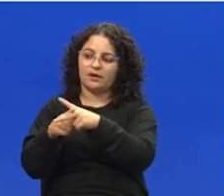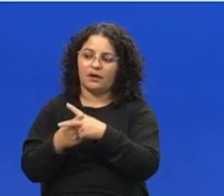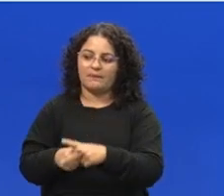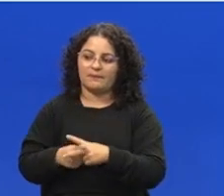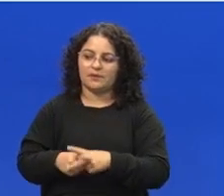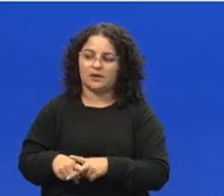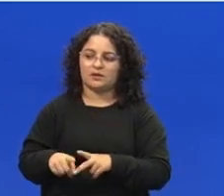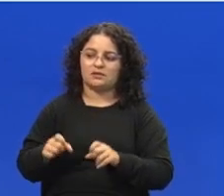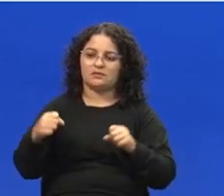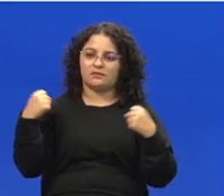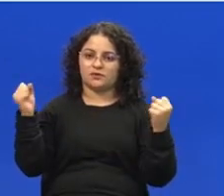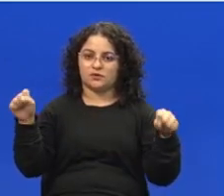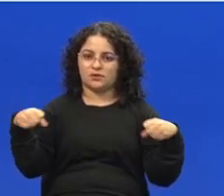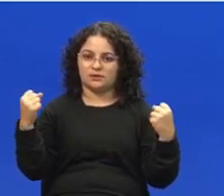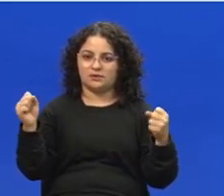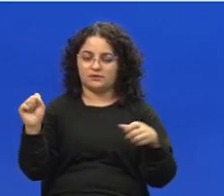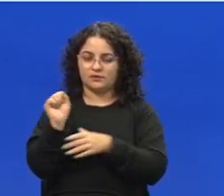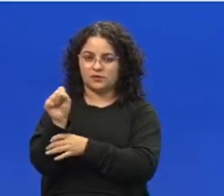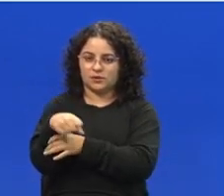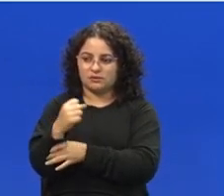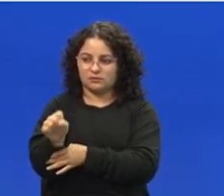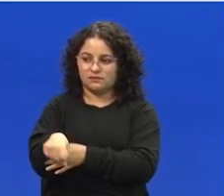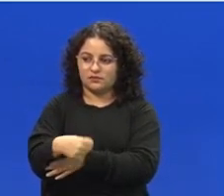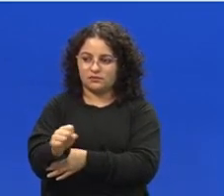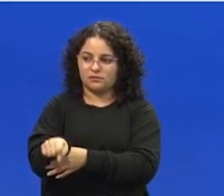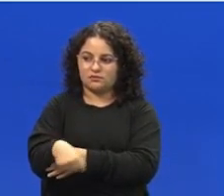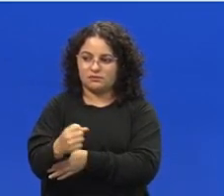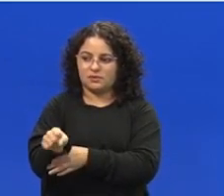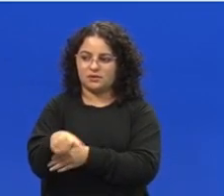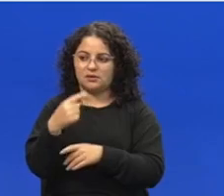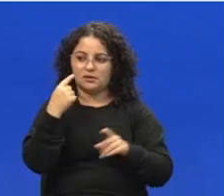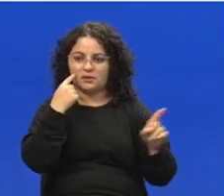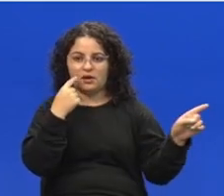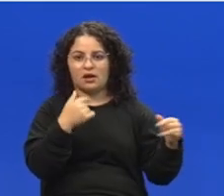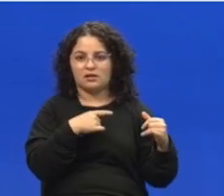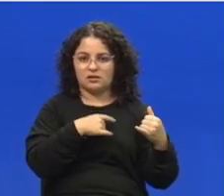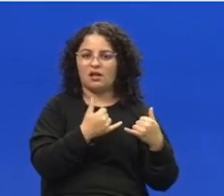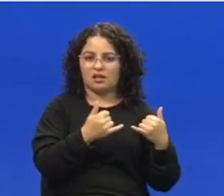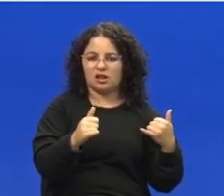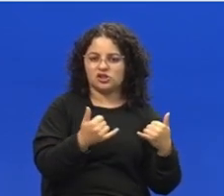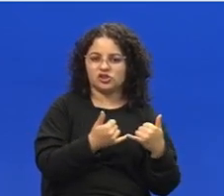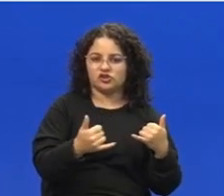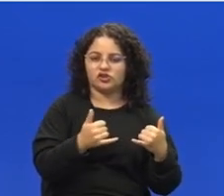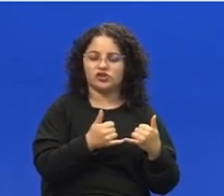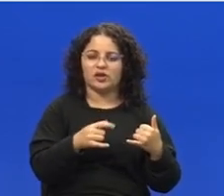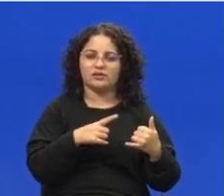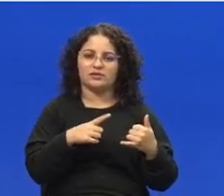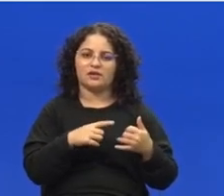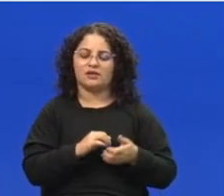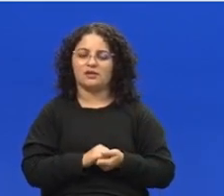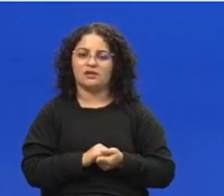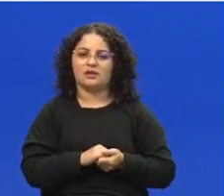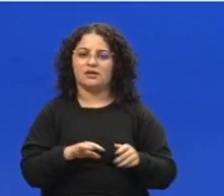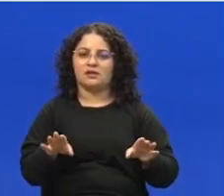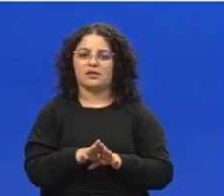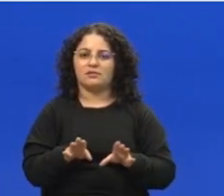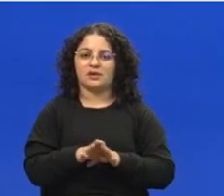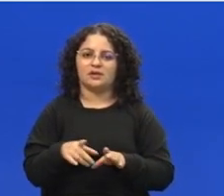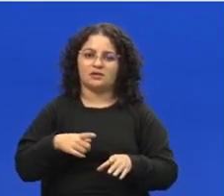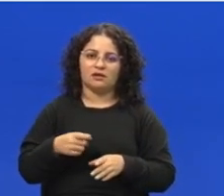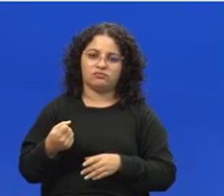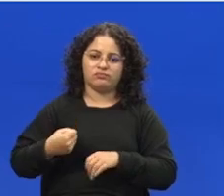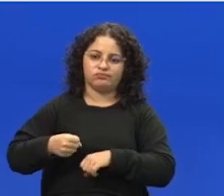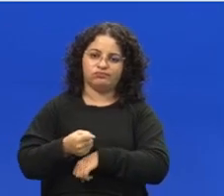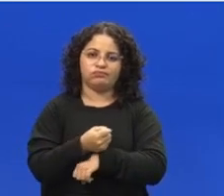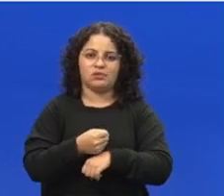né? Nós temos a parte das ondas elétricas, né, do TENS, nós temos ultrassom, nós temos